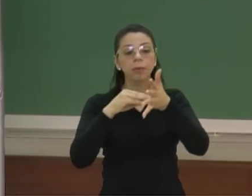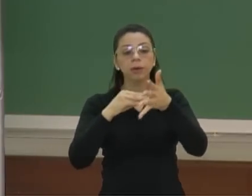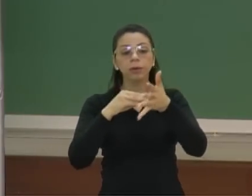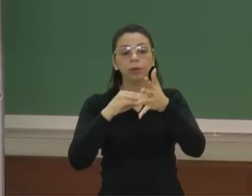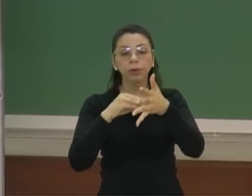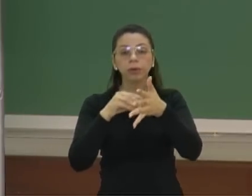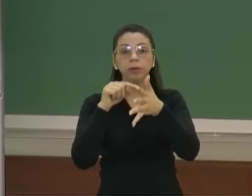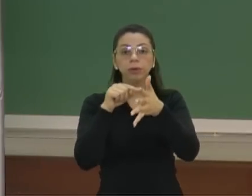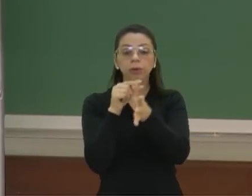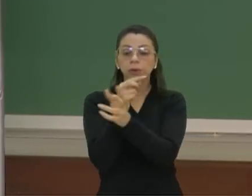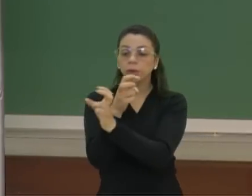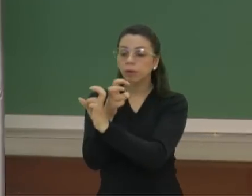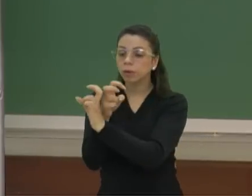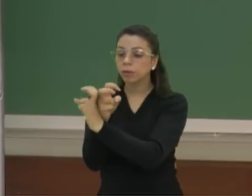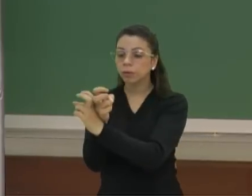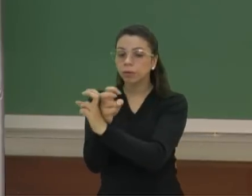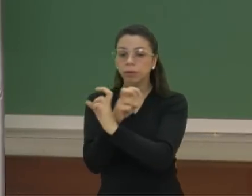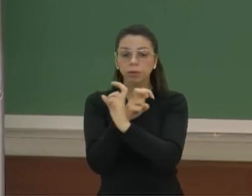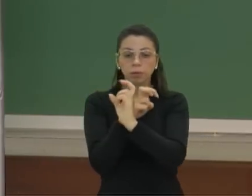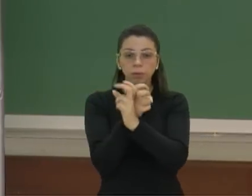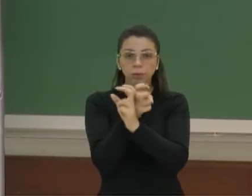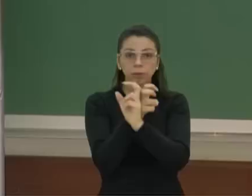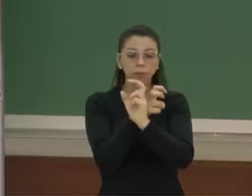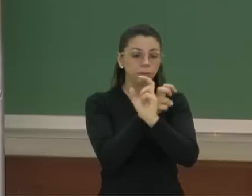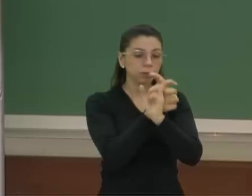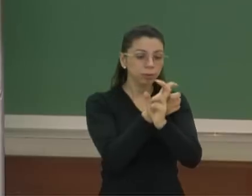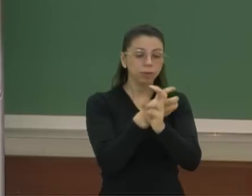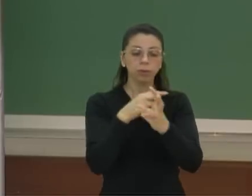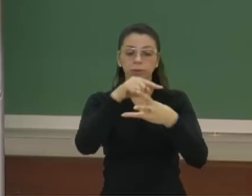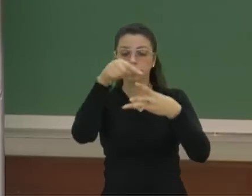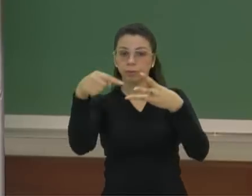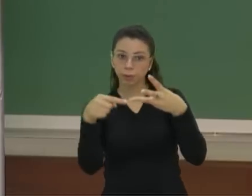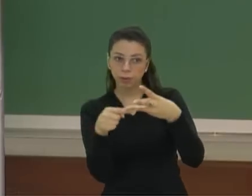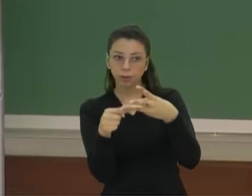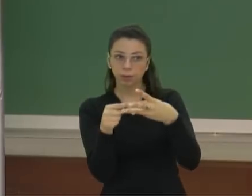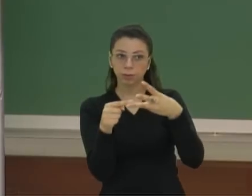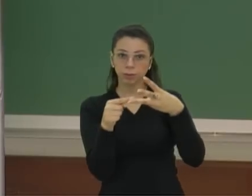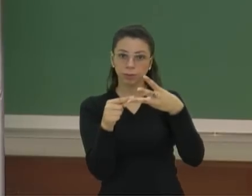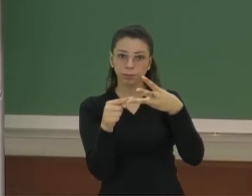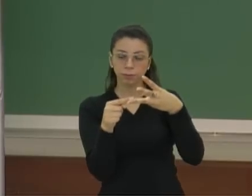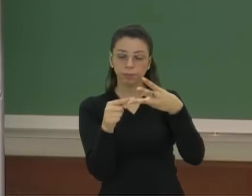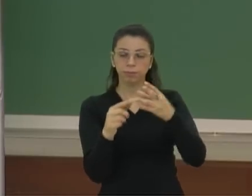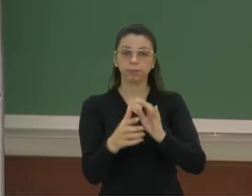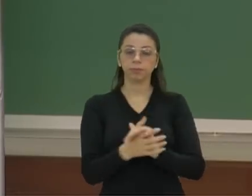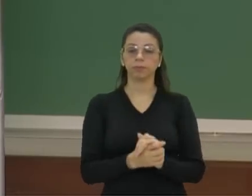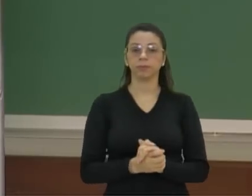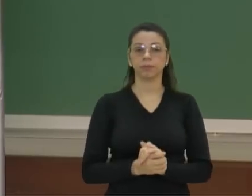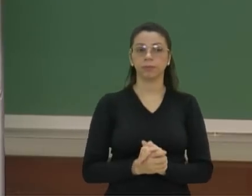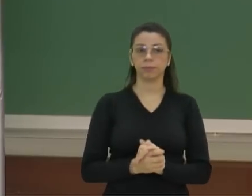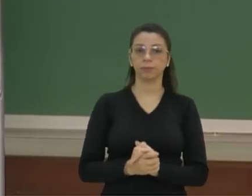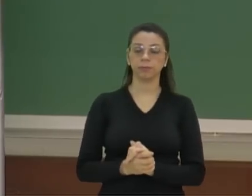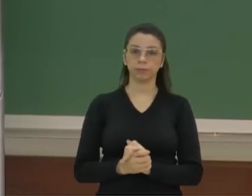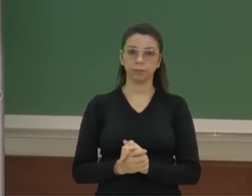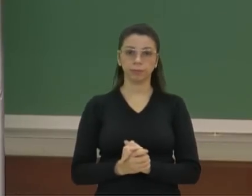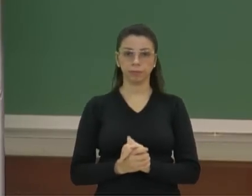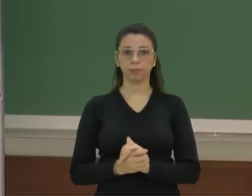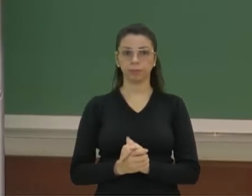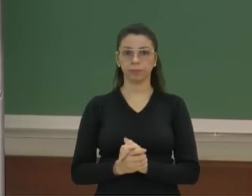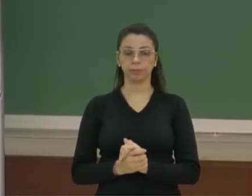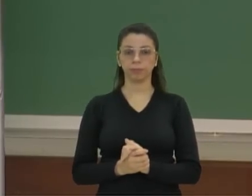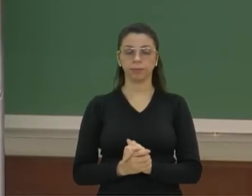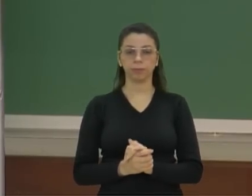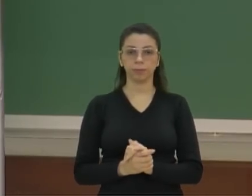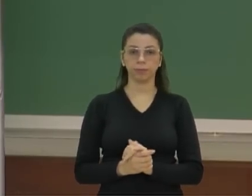ossos do nosso corpo, que são 3. Então percebam aqui a nossa imagem, né? Então eu tenho aqui da direita, né? Eu